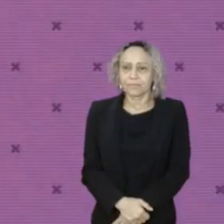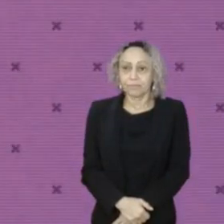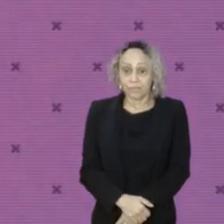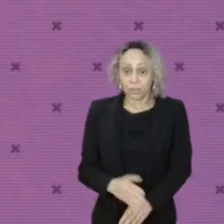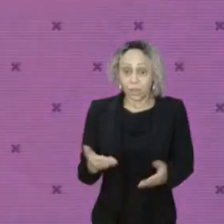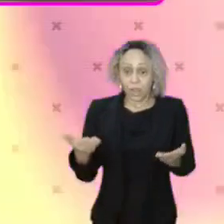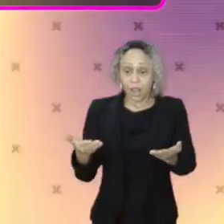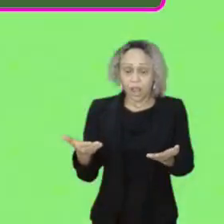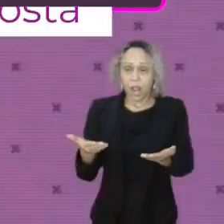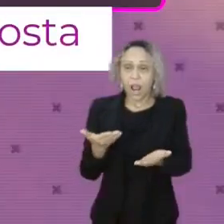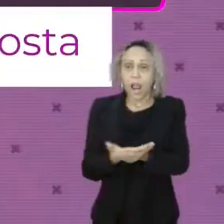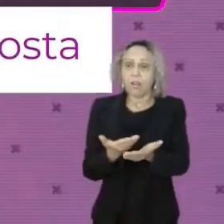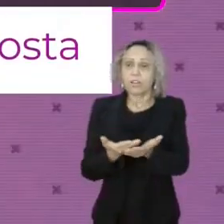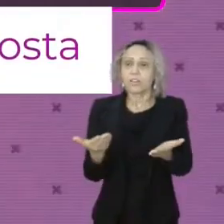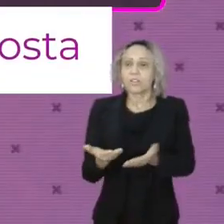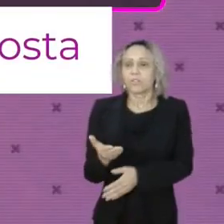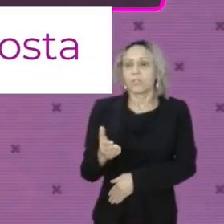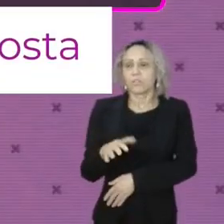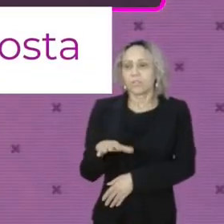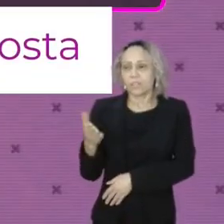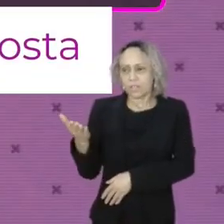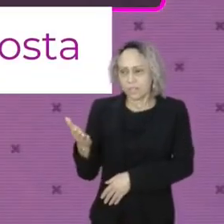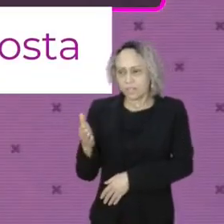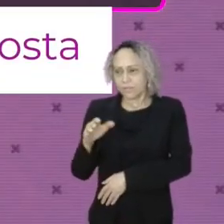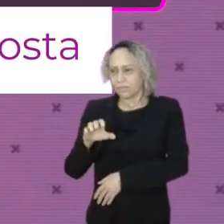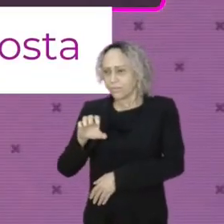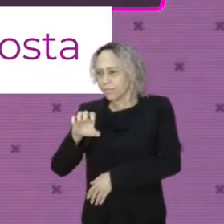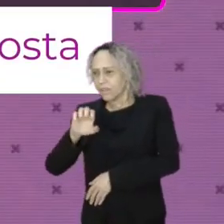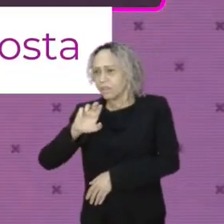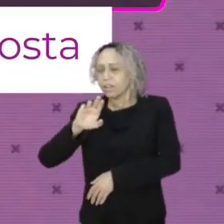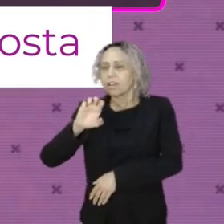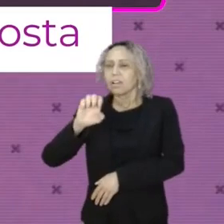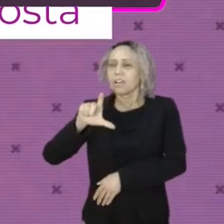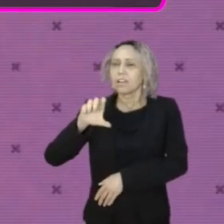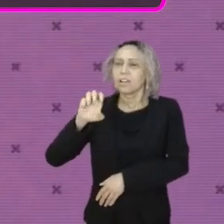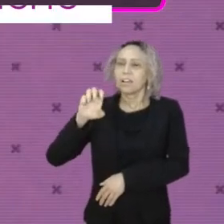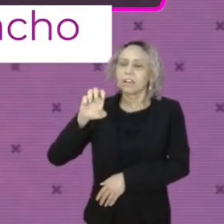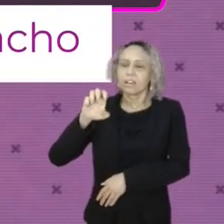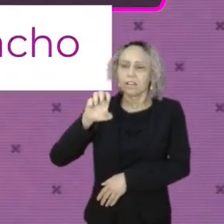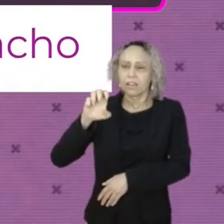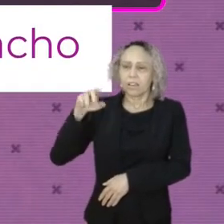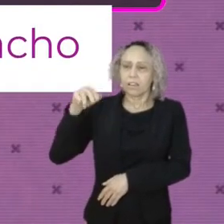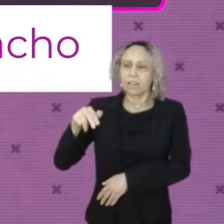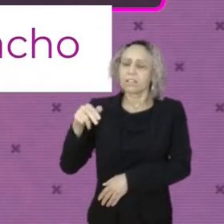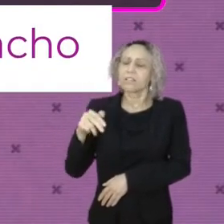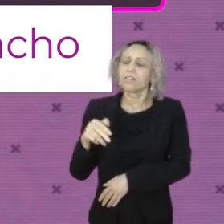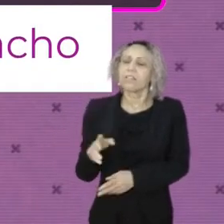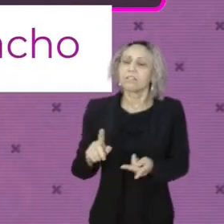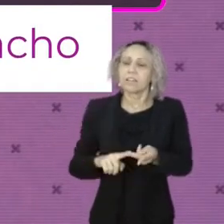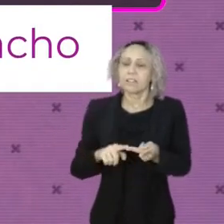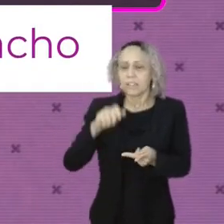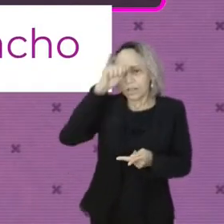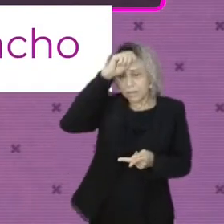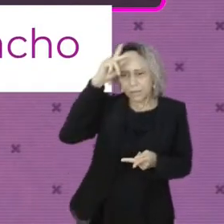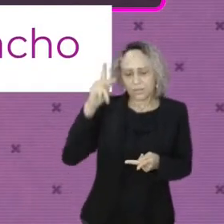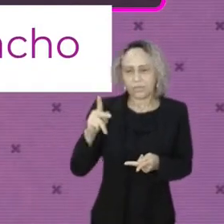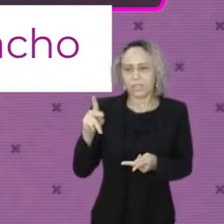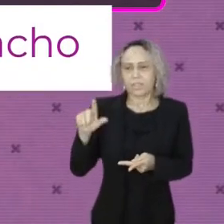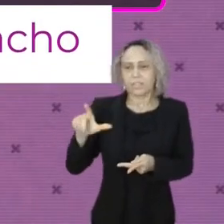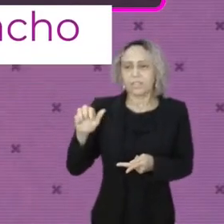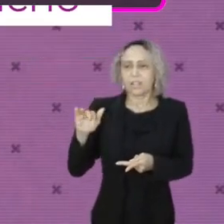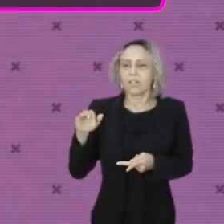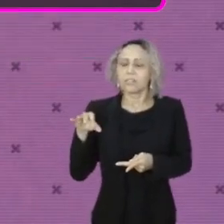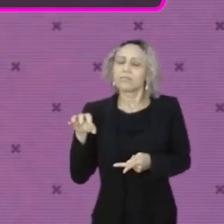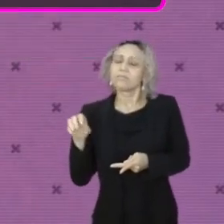Na aula de hoje, Ellen Costa, coordenadora do Ligue 180, e Moema Gramacho, prefeita de Lauro de Freitas, na Bahia, participaram